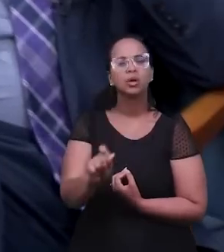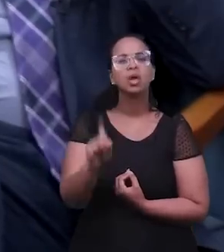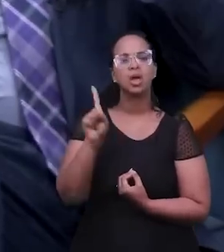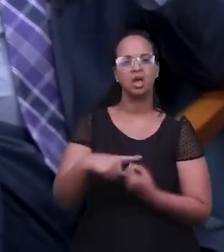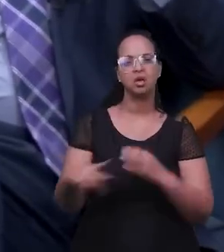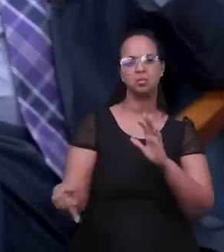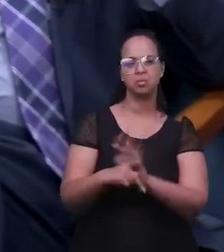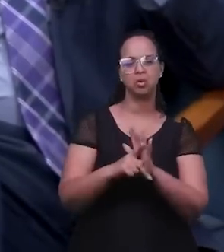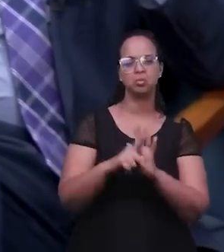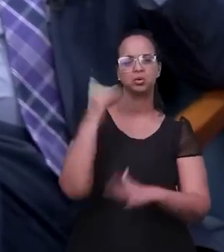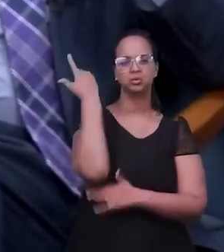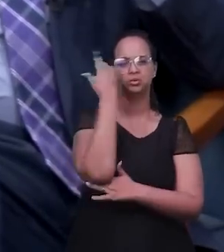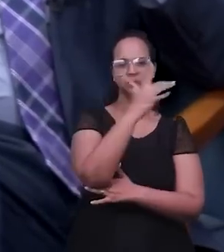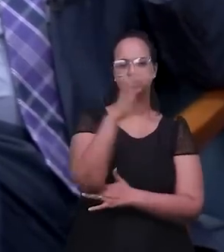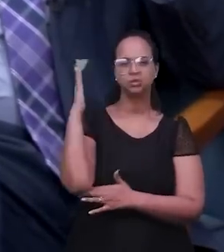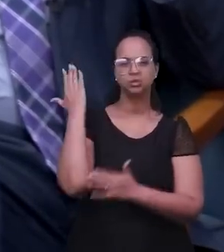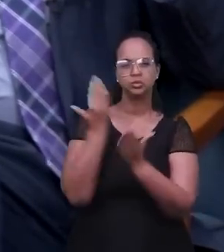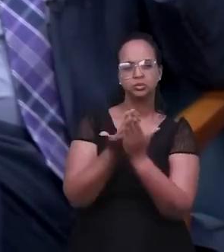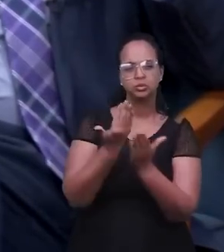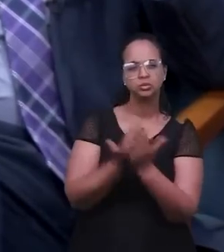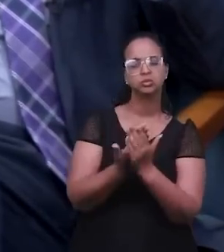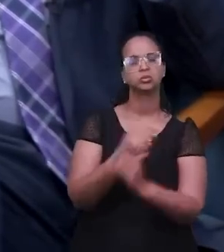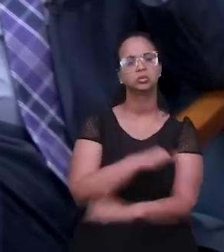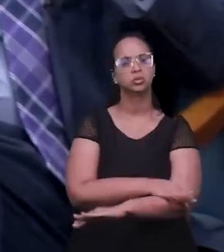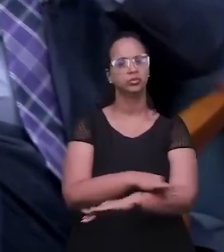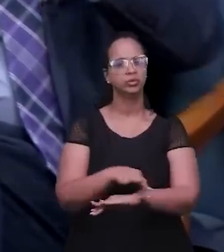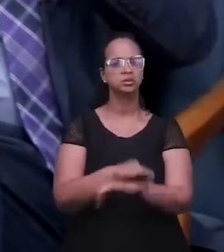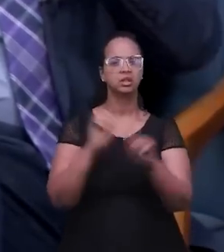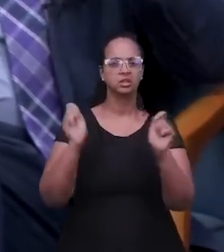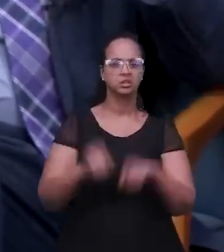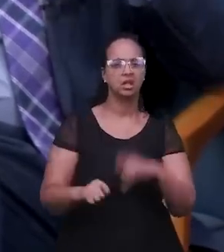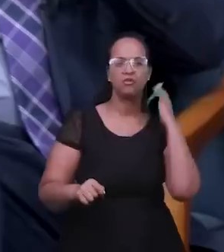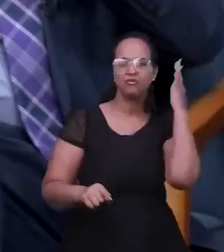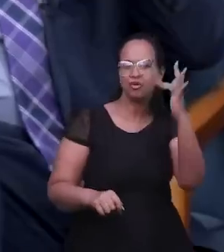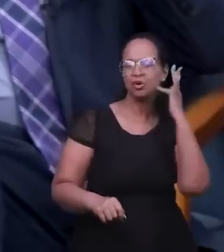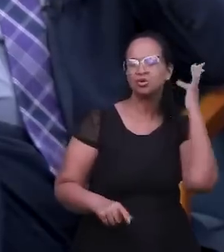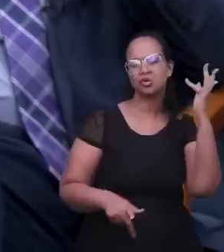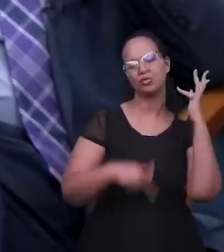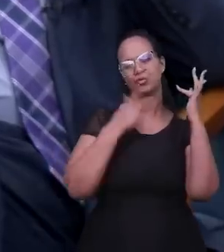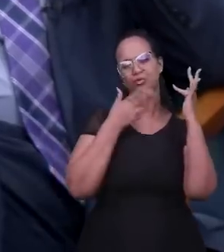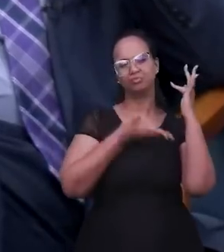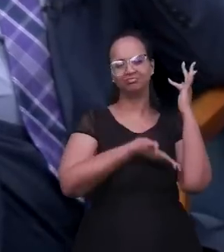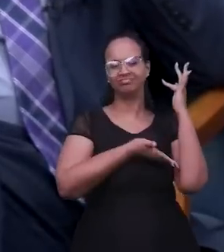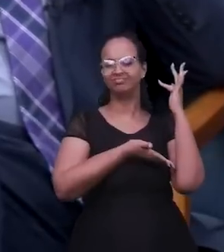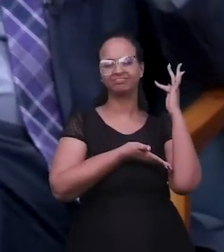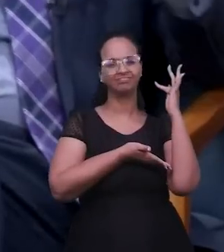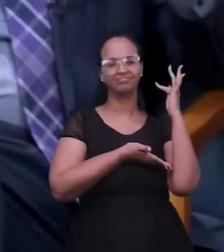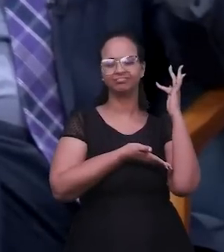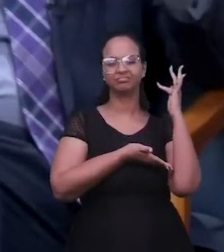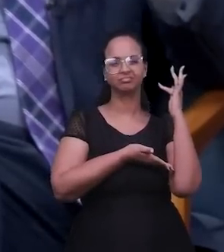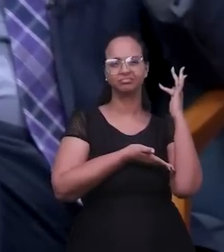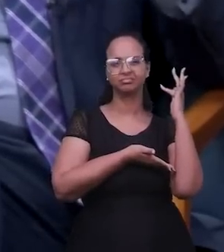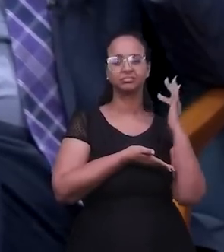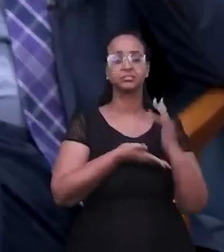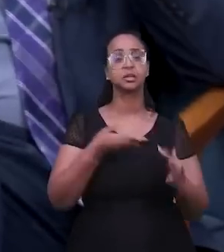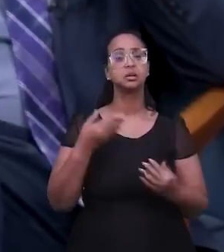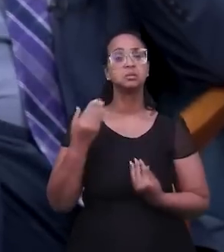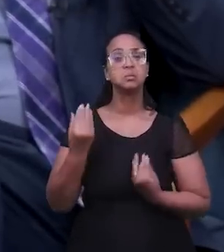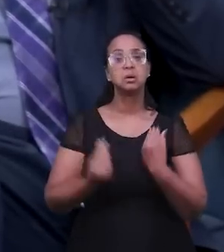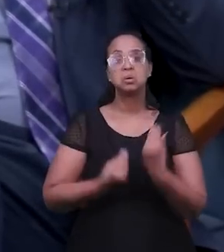que o transcender era a metafísica, né? Que os filósofos dizem que você transcende através disso. Isso é filosófico, é um